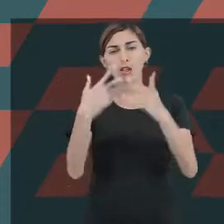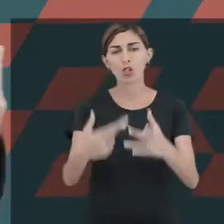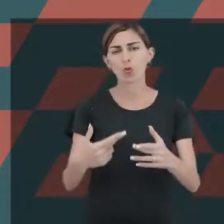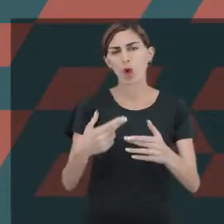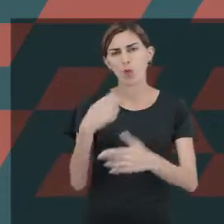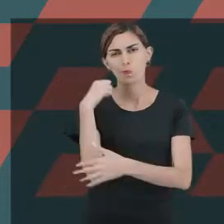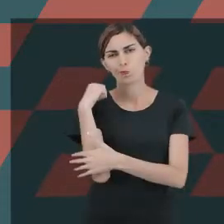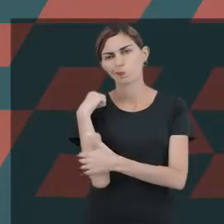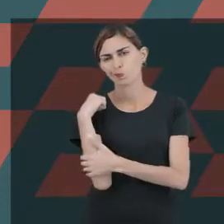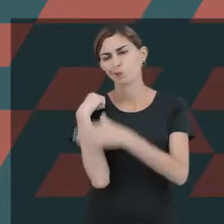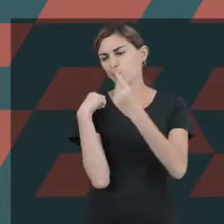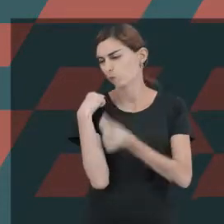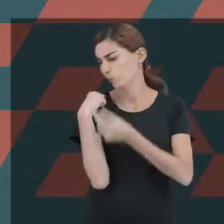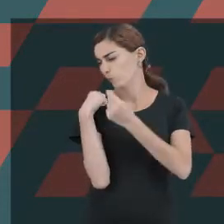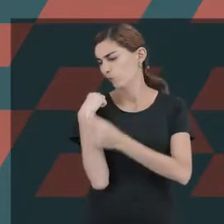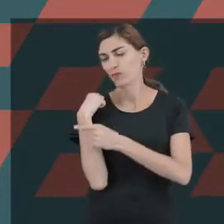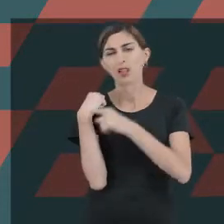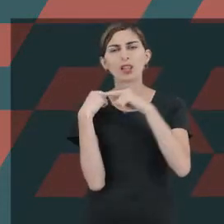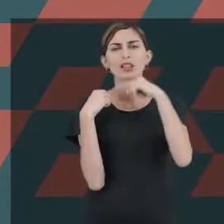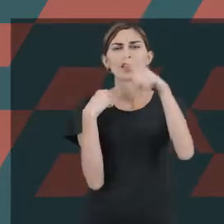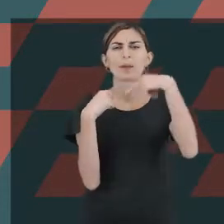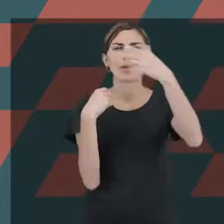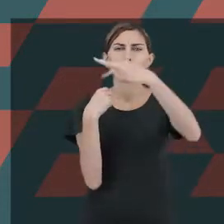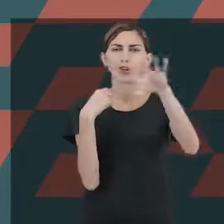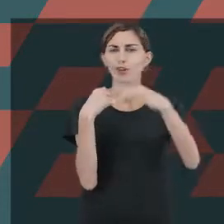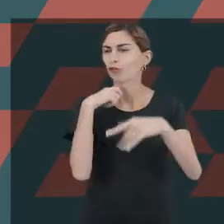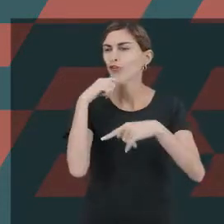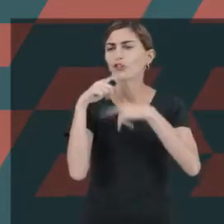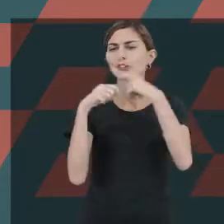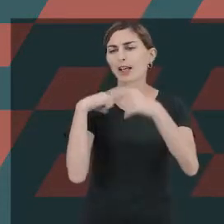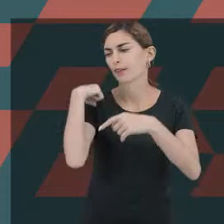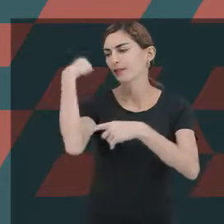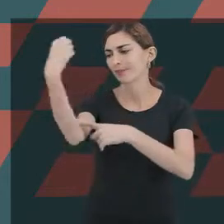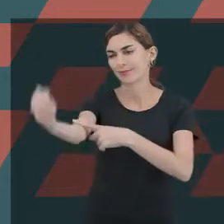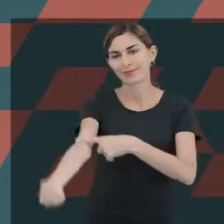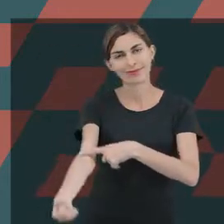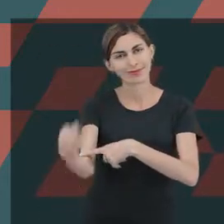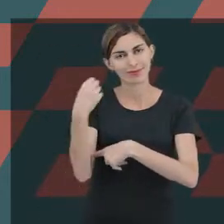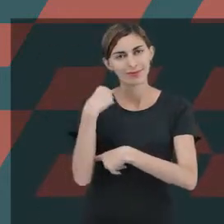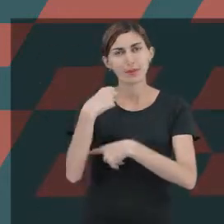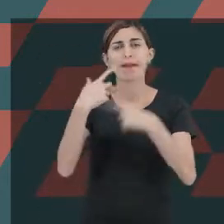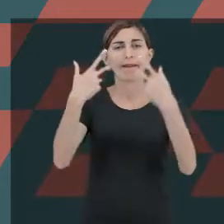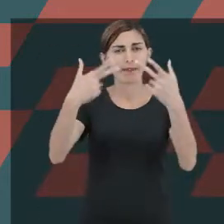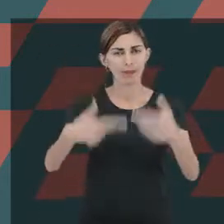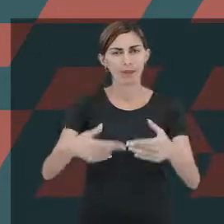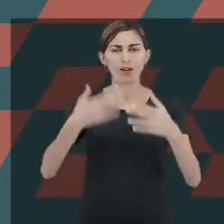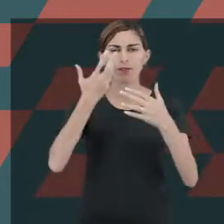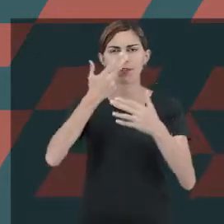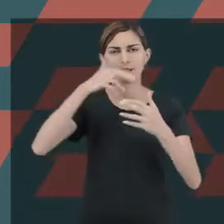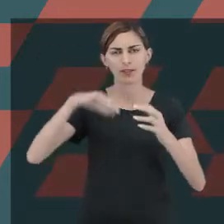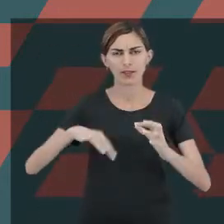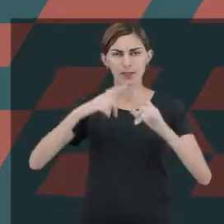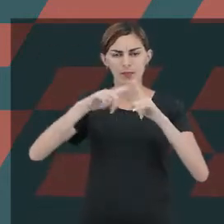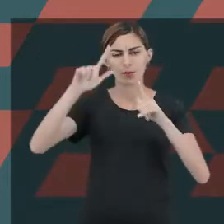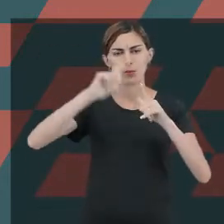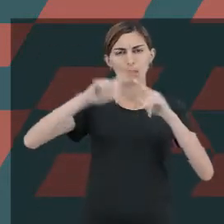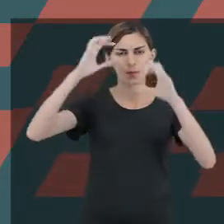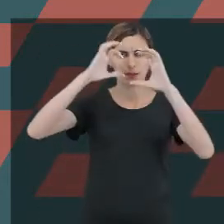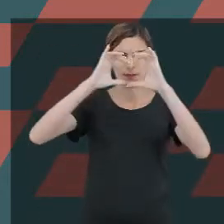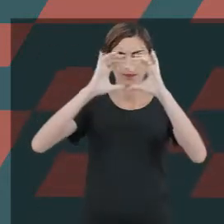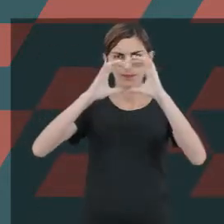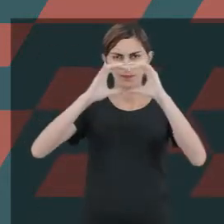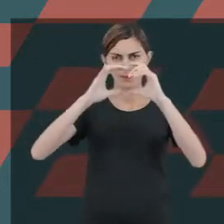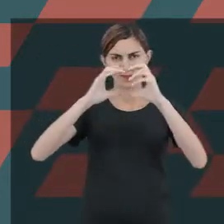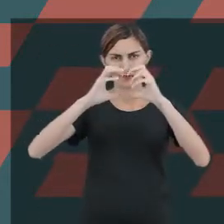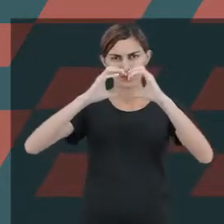vai chegar uma hora que você não vai conseguir esticar. Então, uma criança que tem comprometimento também na medula, não só do cérebro, né? E com o